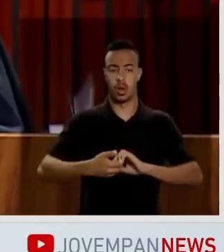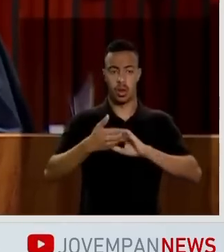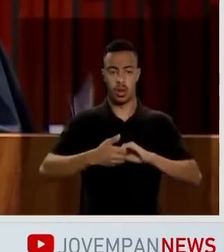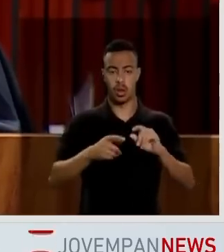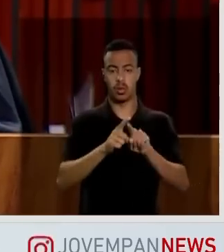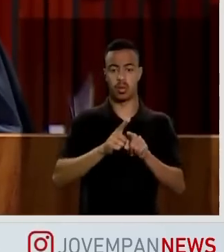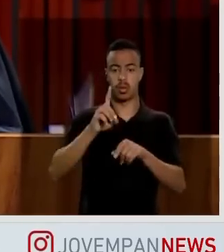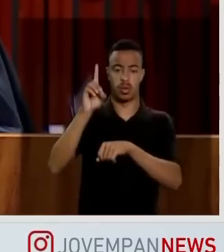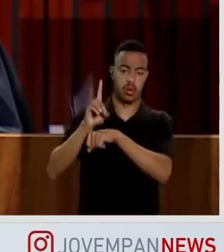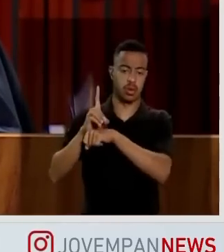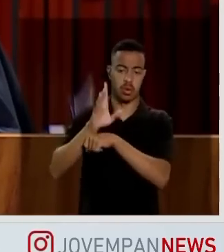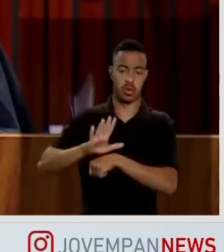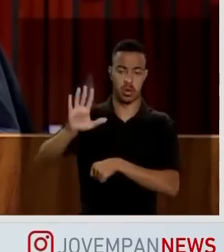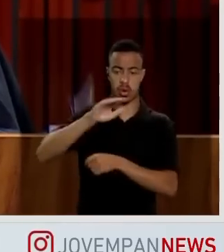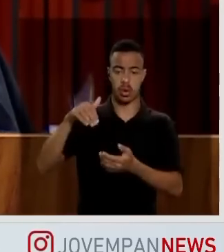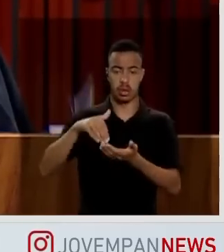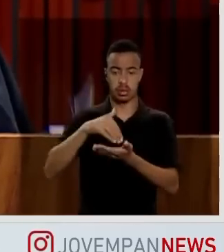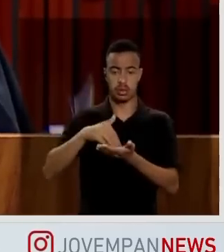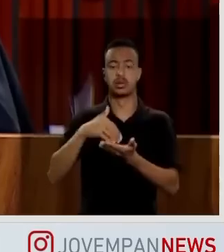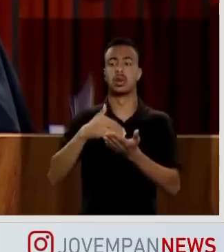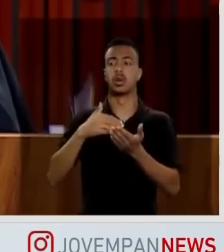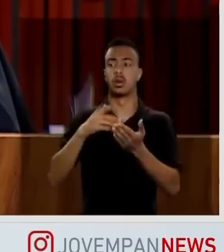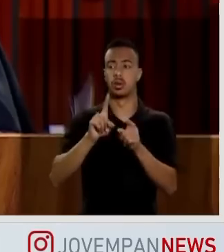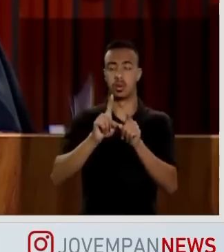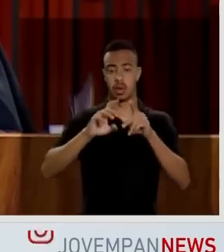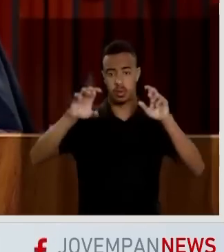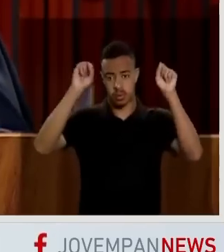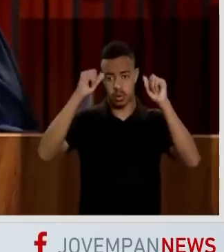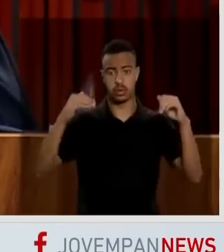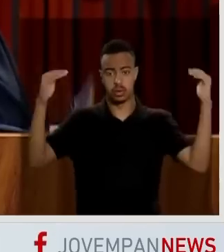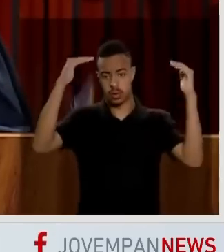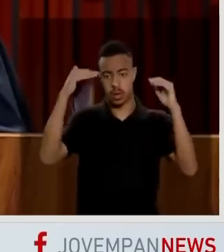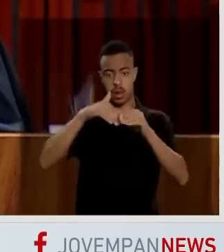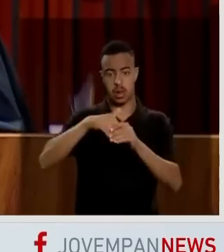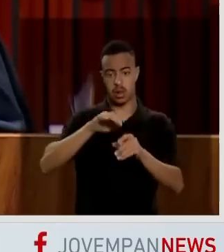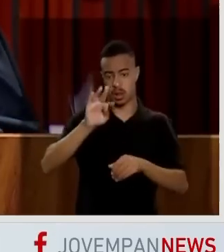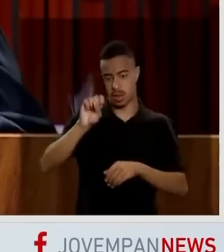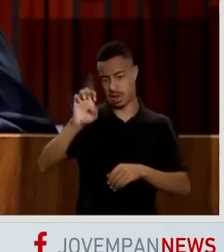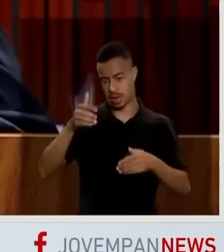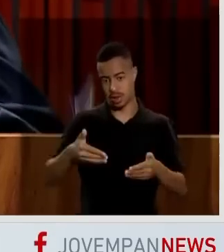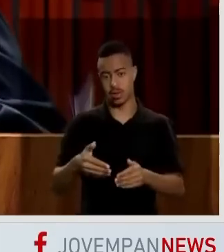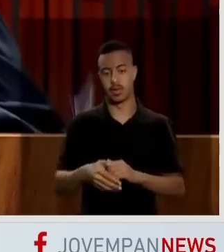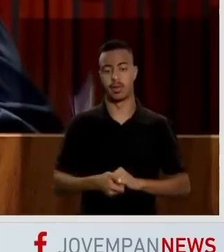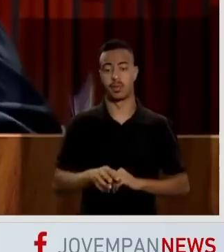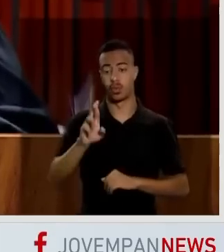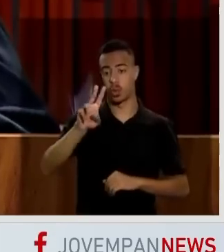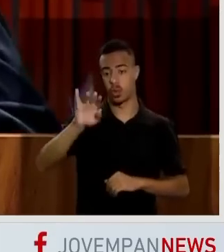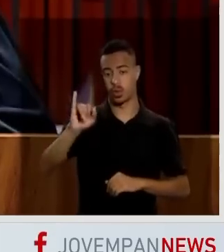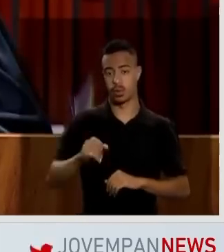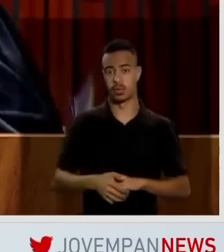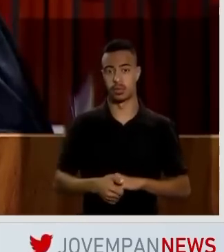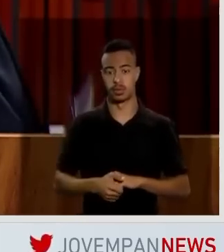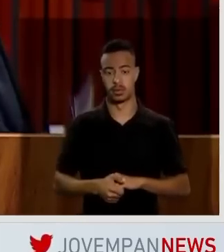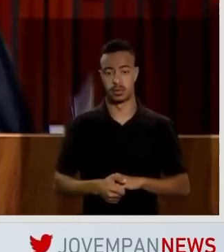está ocorrendo. E aí, mas surgem aí reações... Não, aí surgem reações que eu realmente não apoio